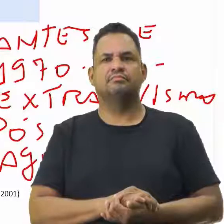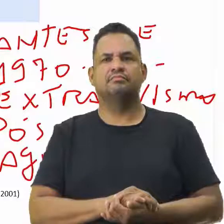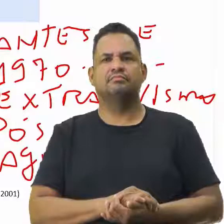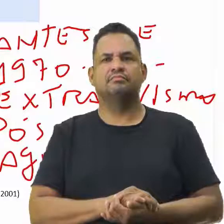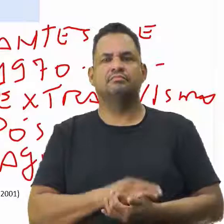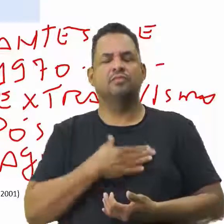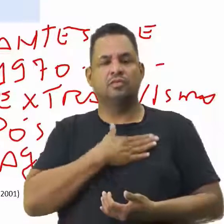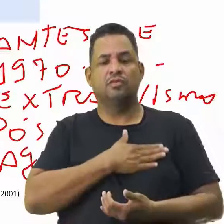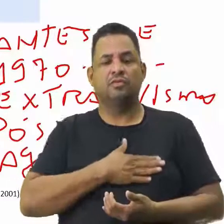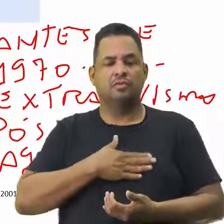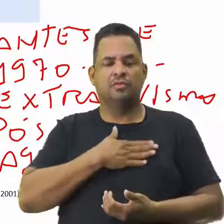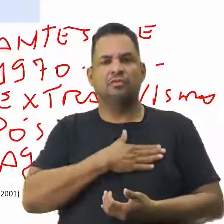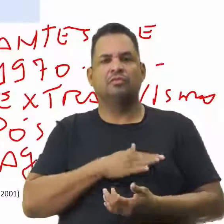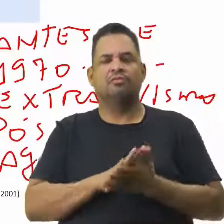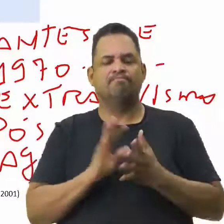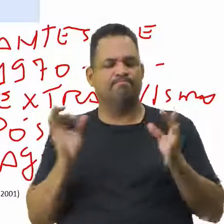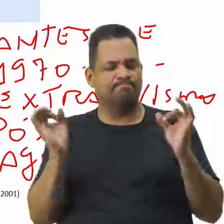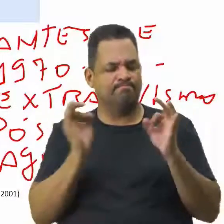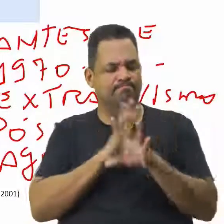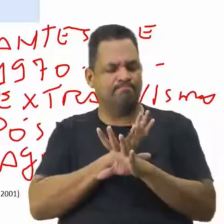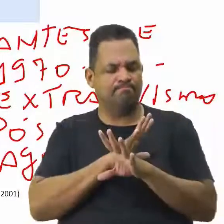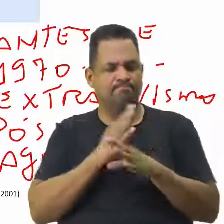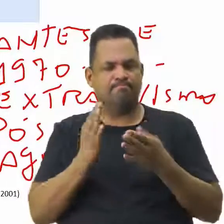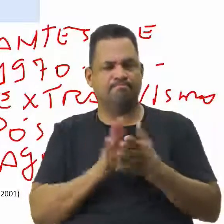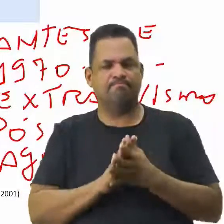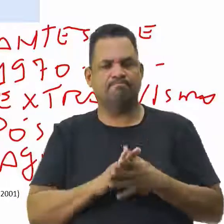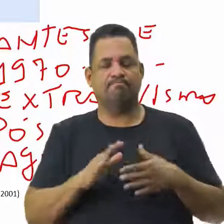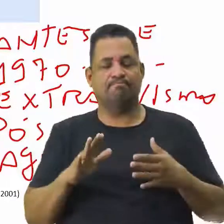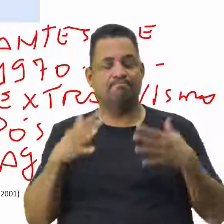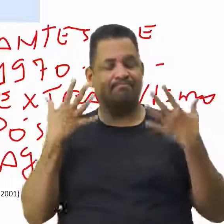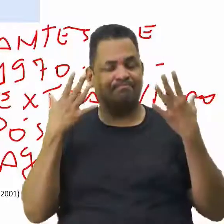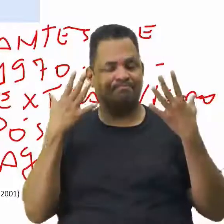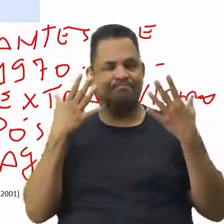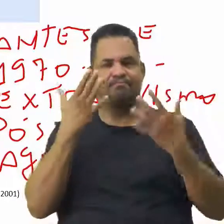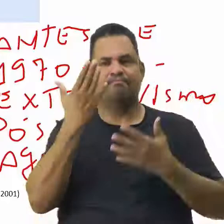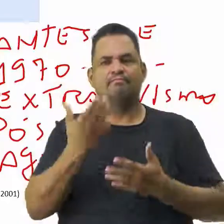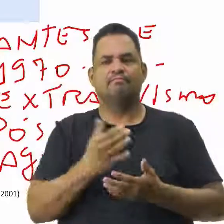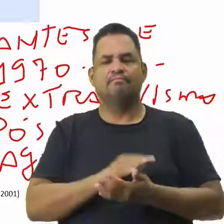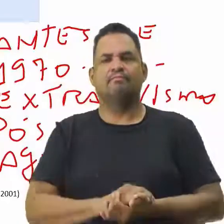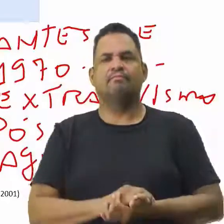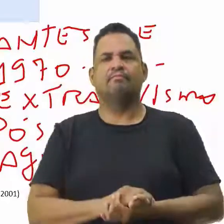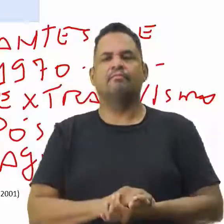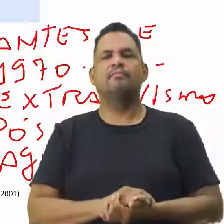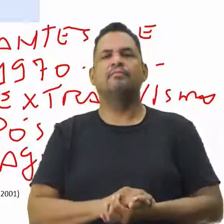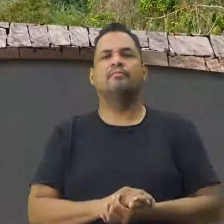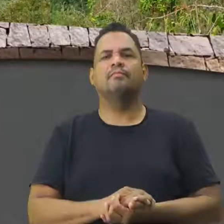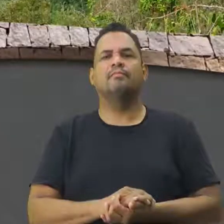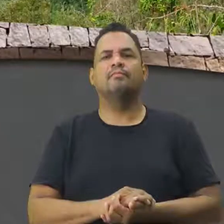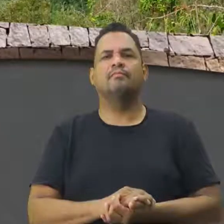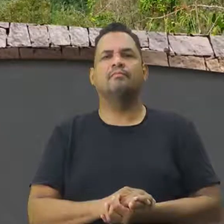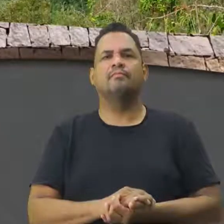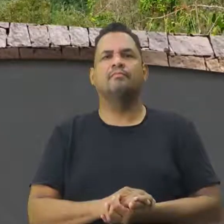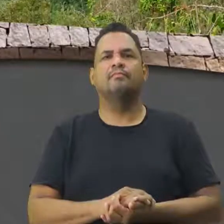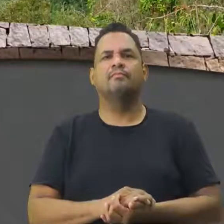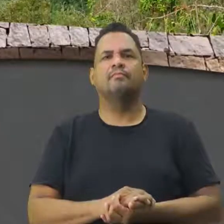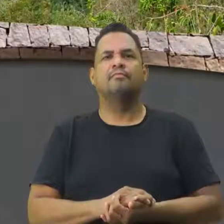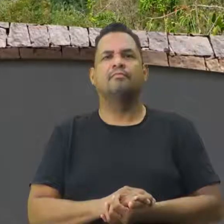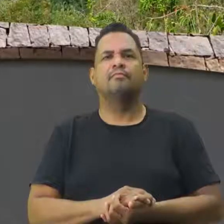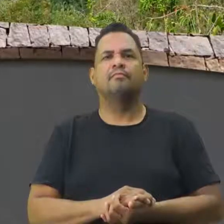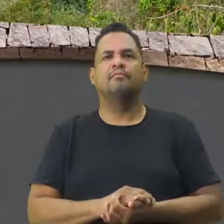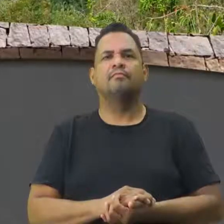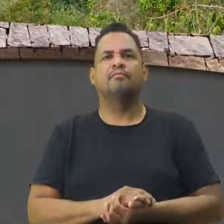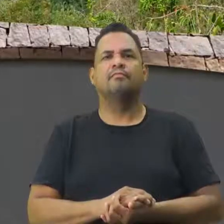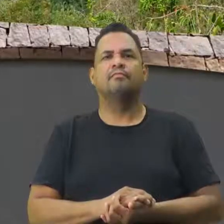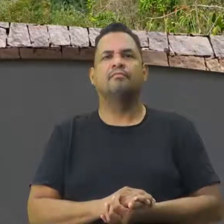Gostou? Ótimo. Parabéns. Parabéns, parabéns, parabéns. Veja só,